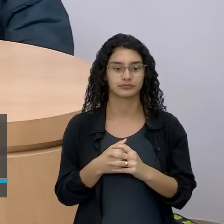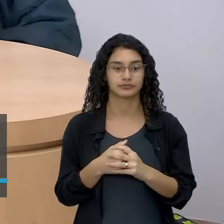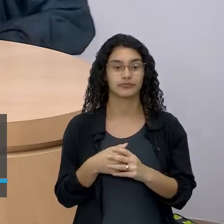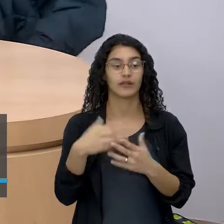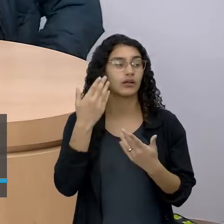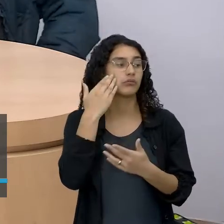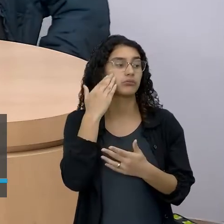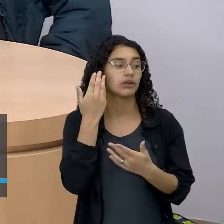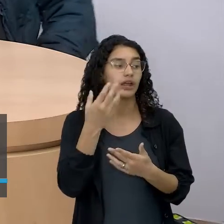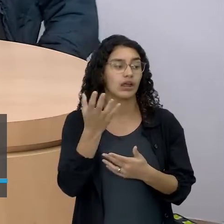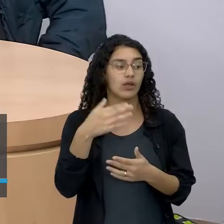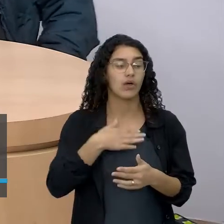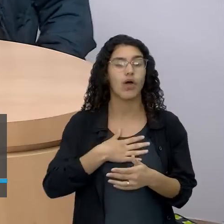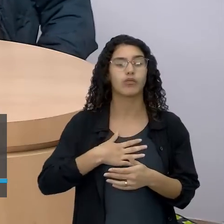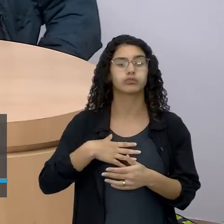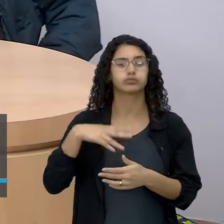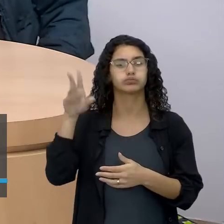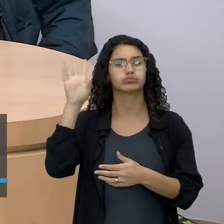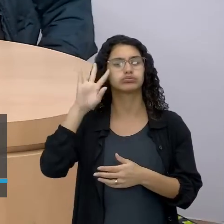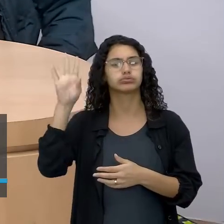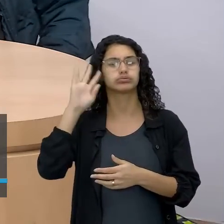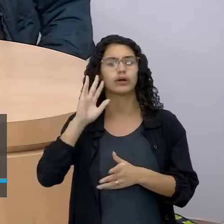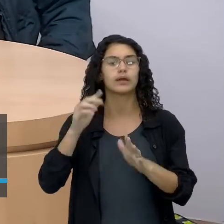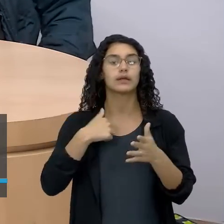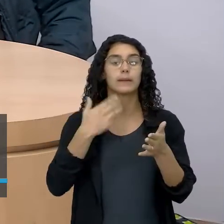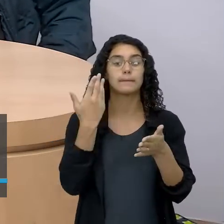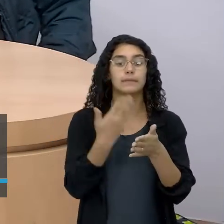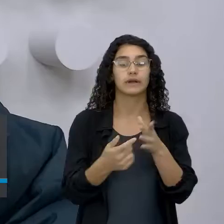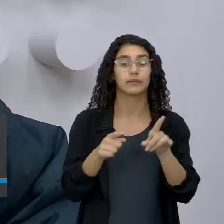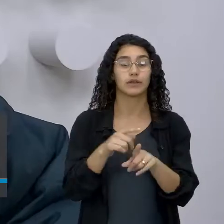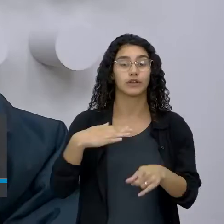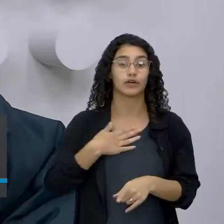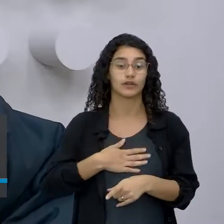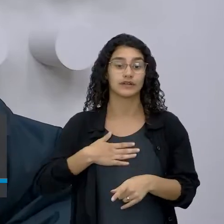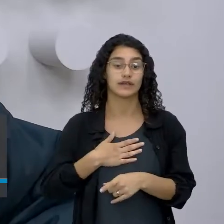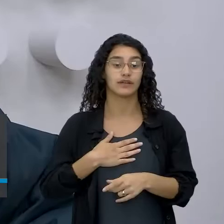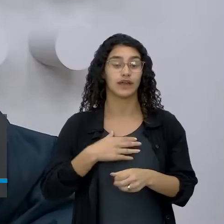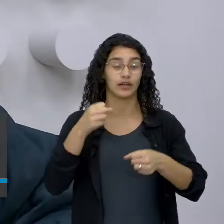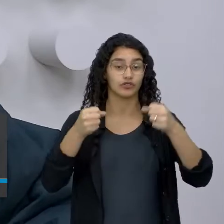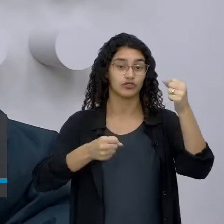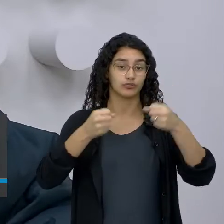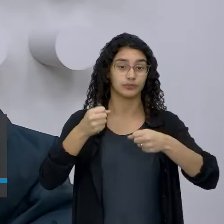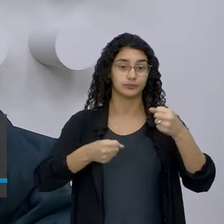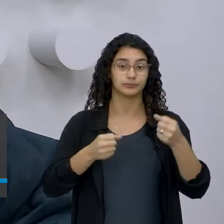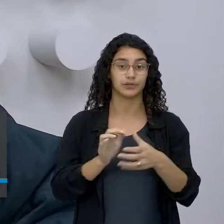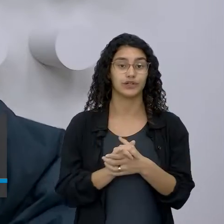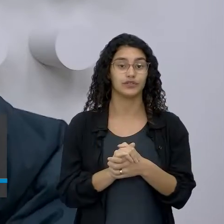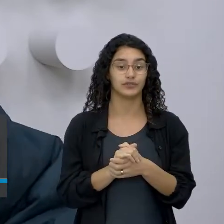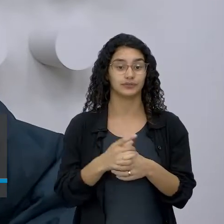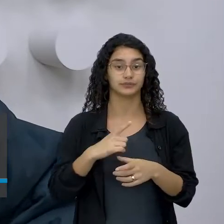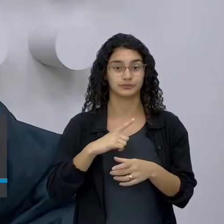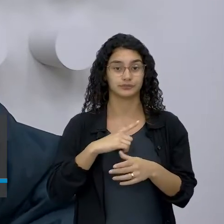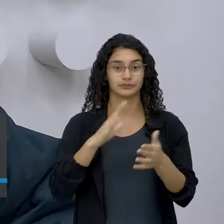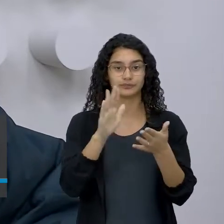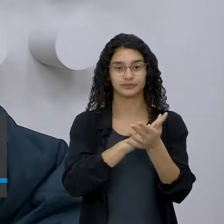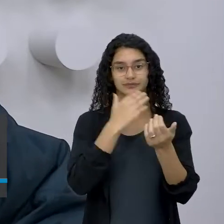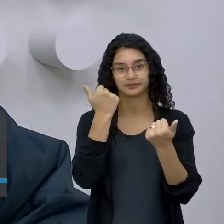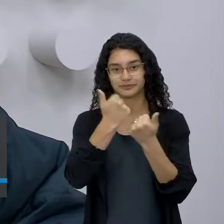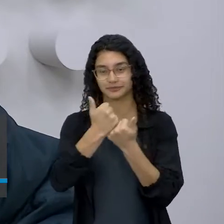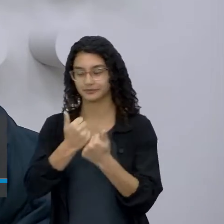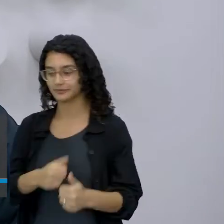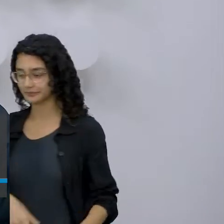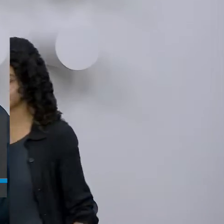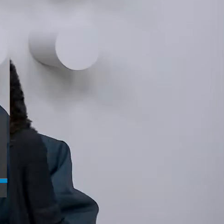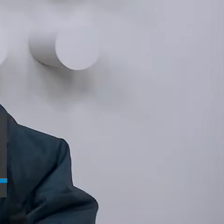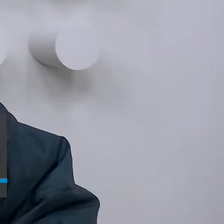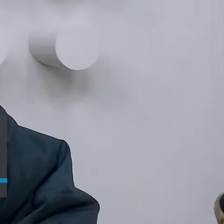Eu sei lá, eu gosto de viajar, eu ia Só sentir que, saudade só que eu de ia viajar. perder uma coisa que eu gosto muito, que é dirigir, né? Ah, é? Eu não ia conseguir mais dirigir. Você ia ser old